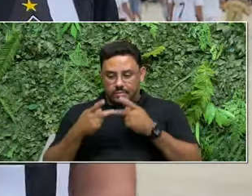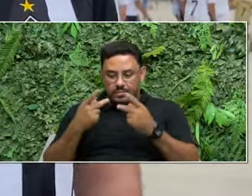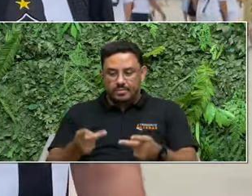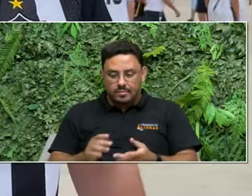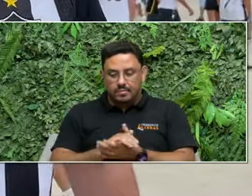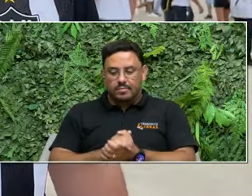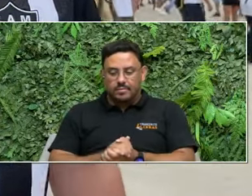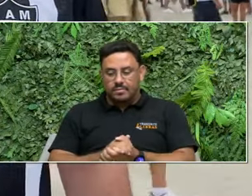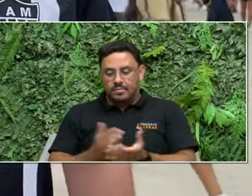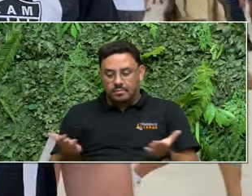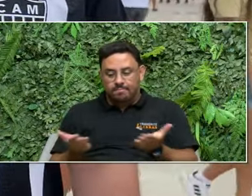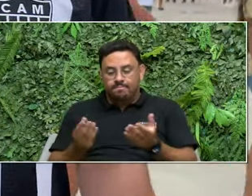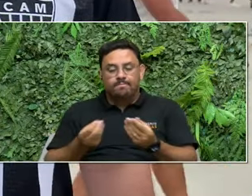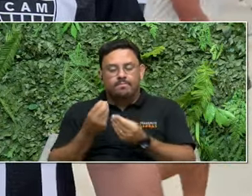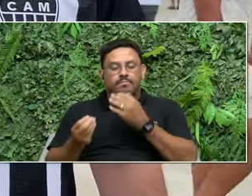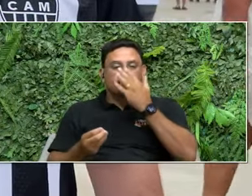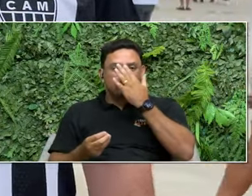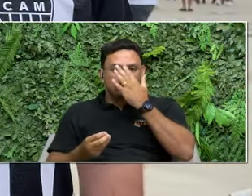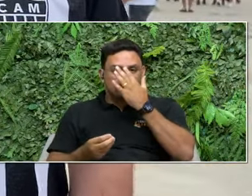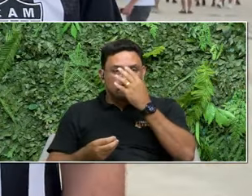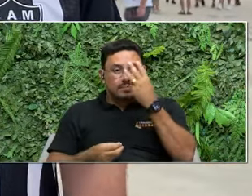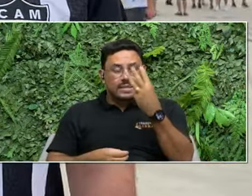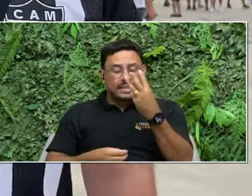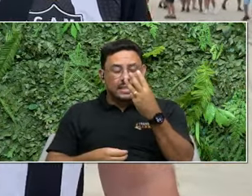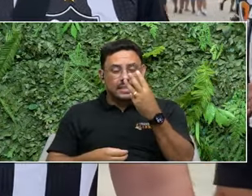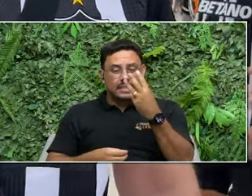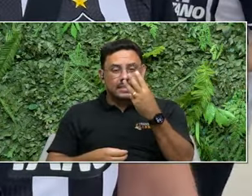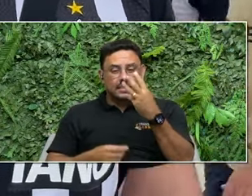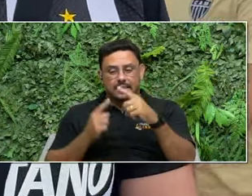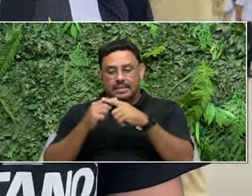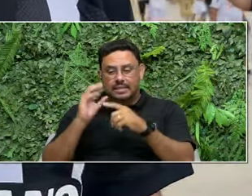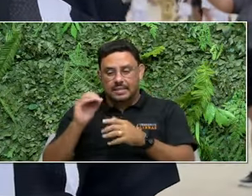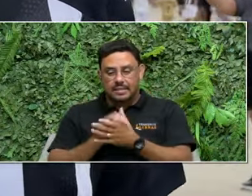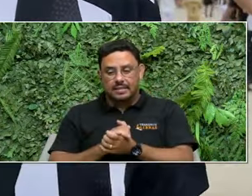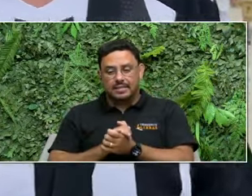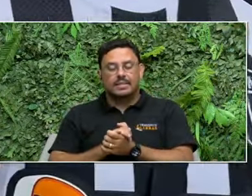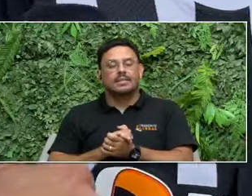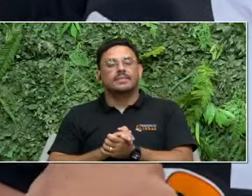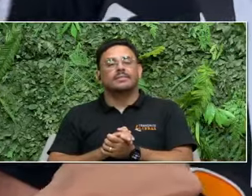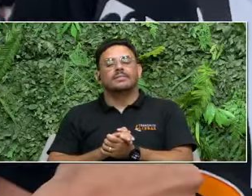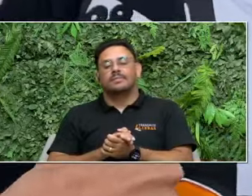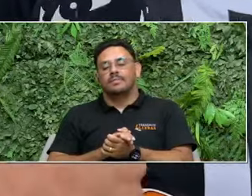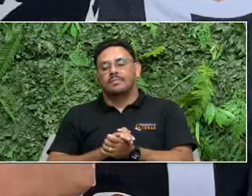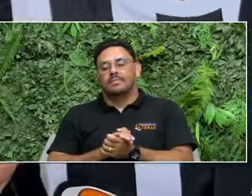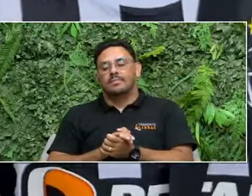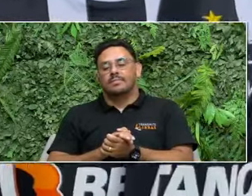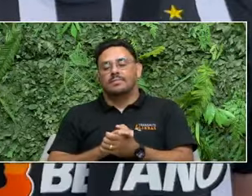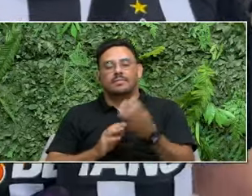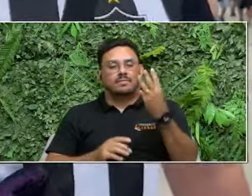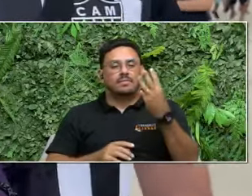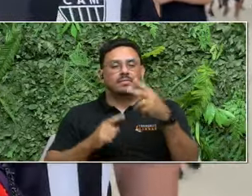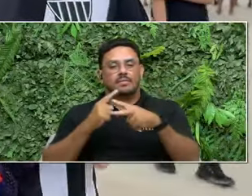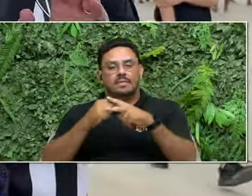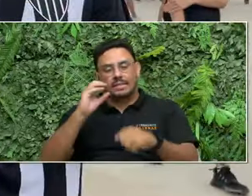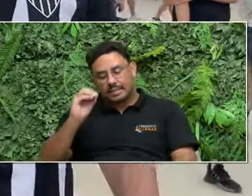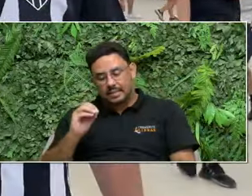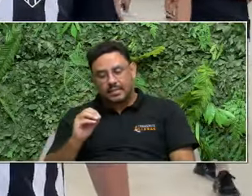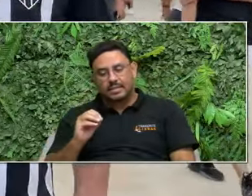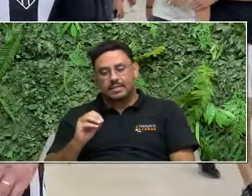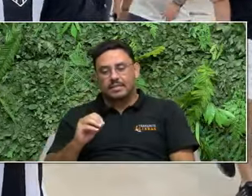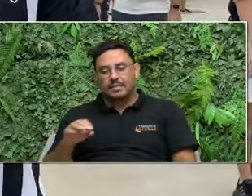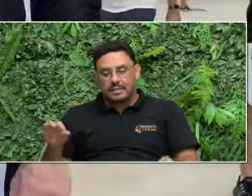presença e o placar hoje três três né três a perd TRS tá bom TR a vai enterrar então de uma